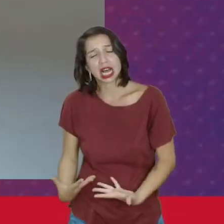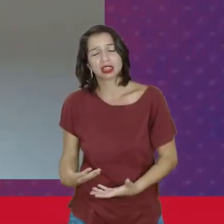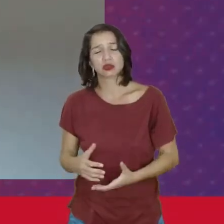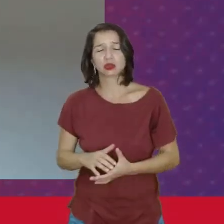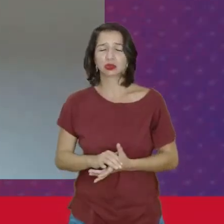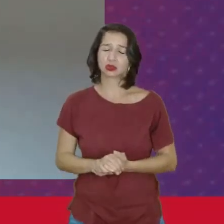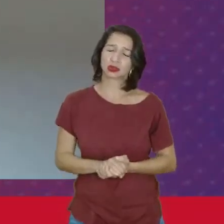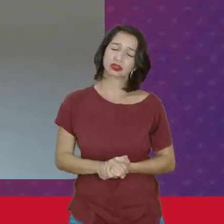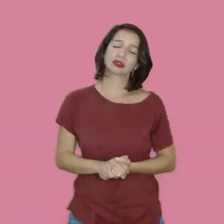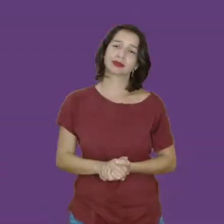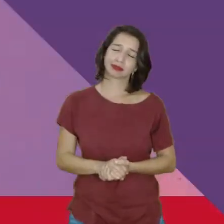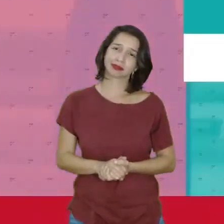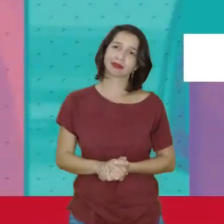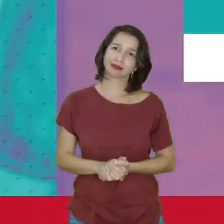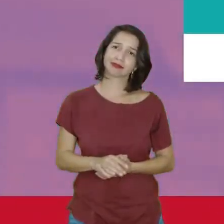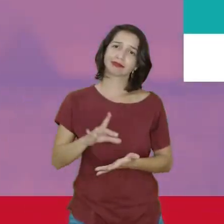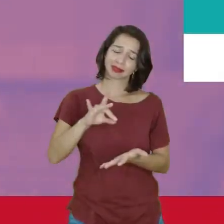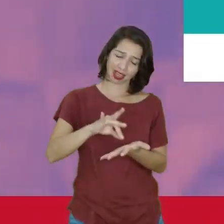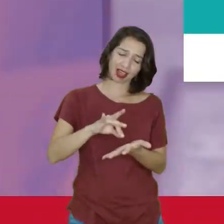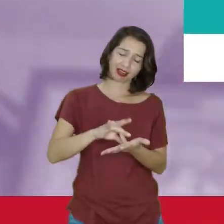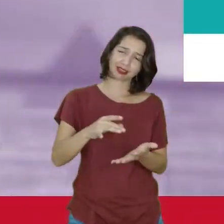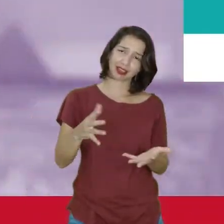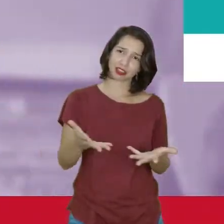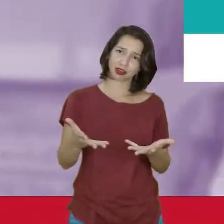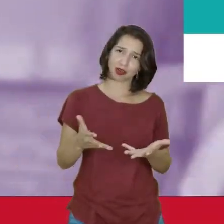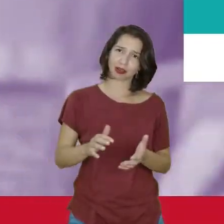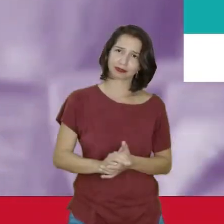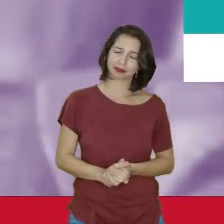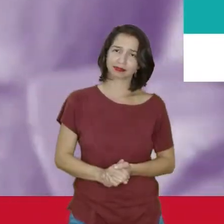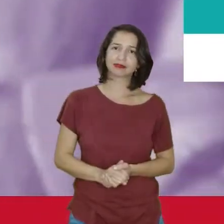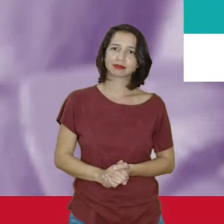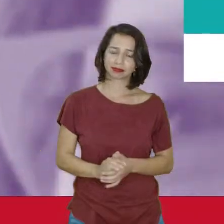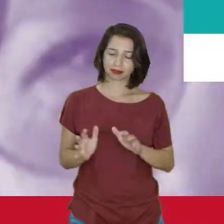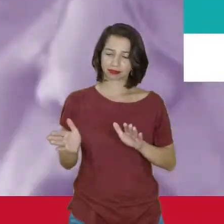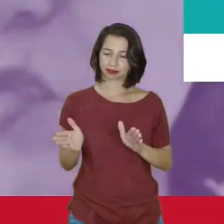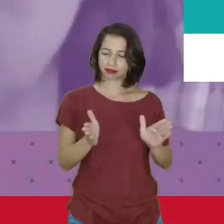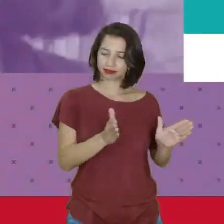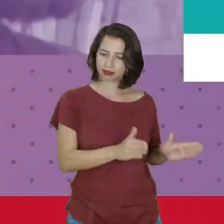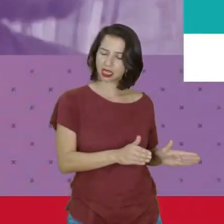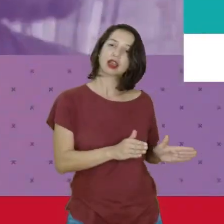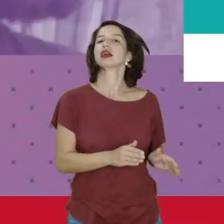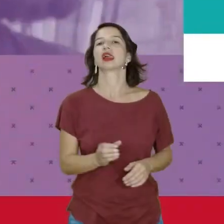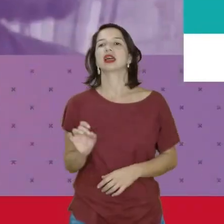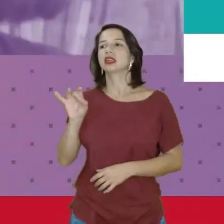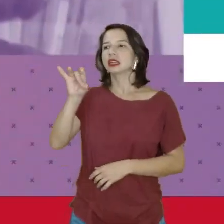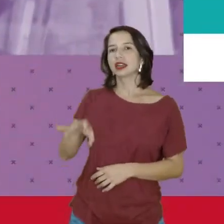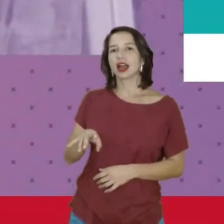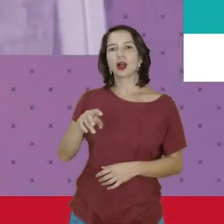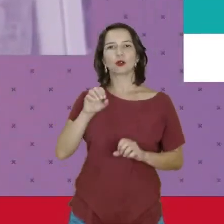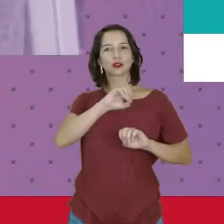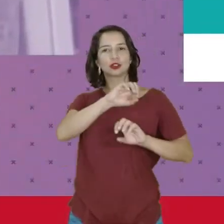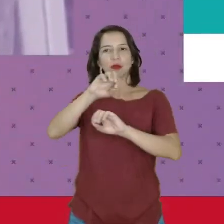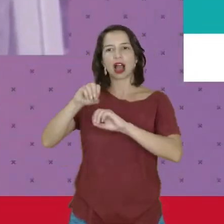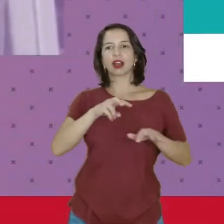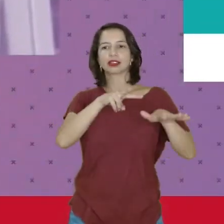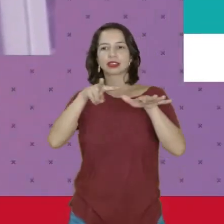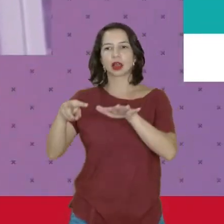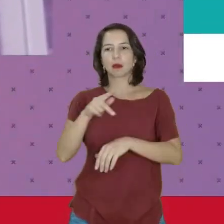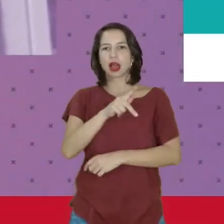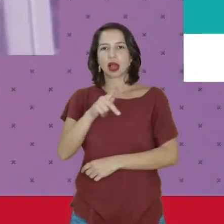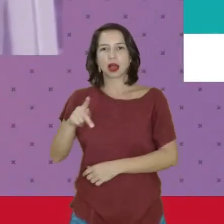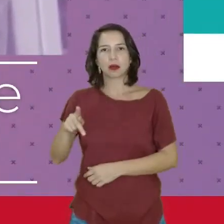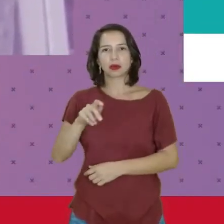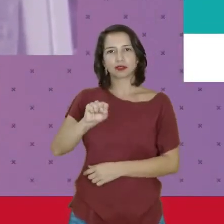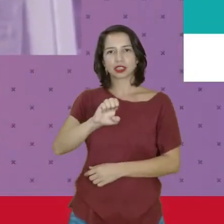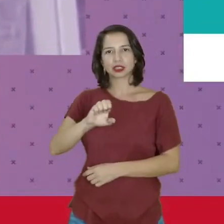É assim que tá. Na última aula dessa semana, a professora Selma Rocha falou sobre educação, igualdade de gênero e respeito